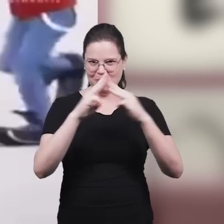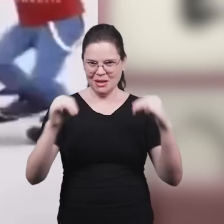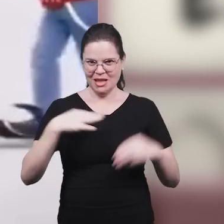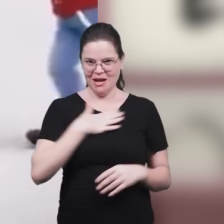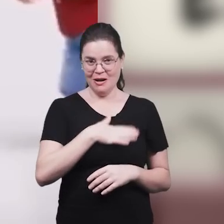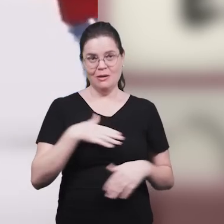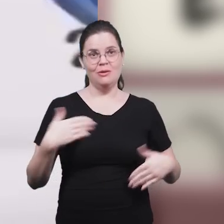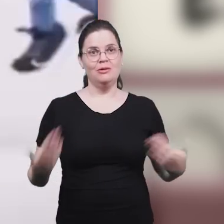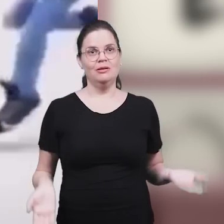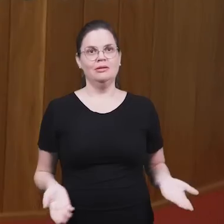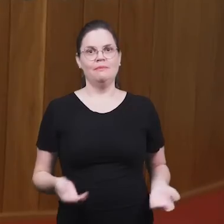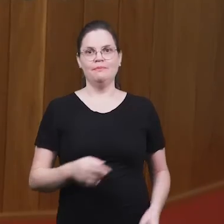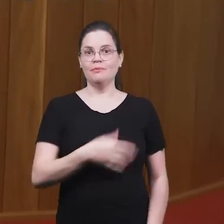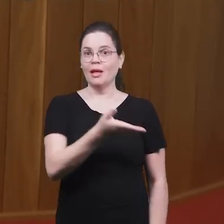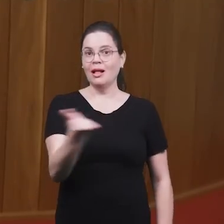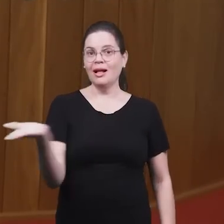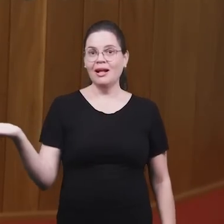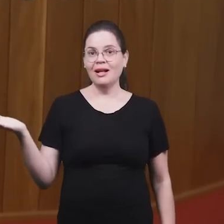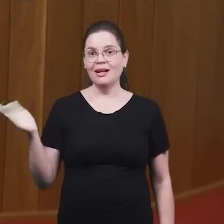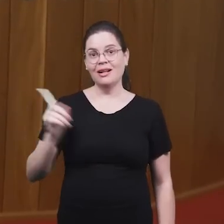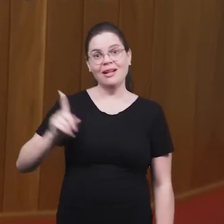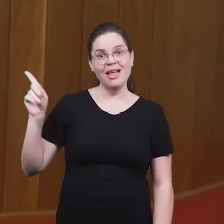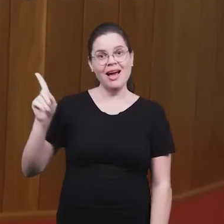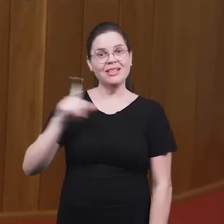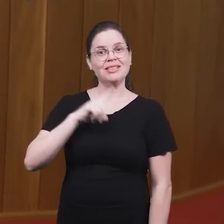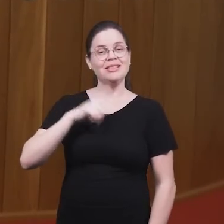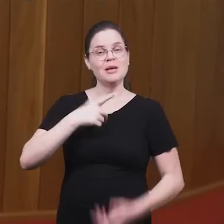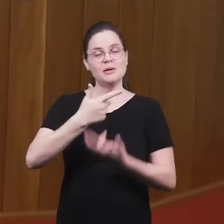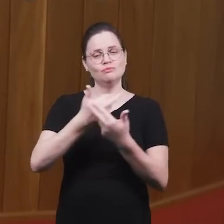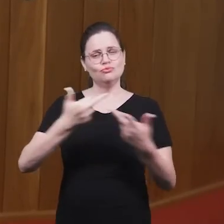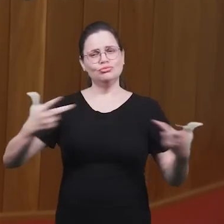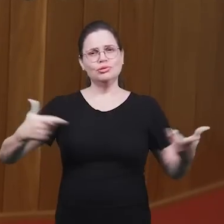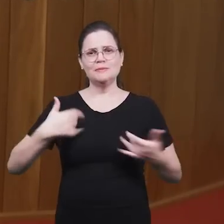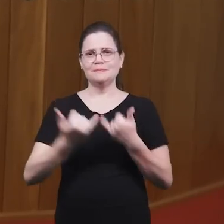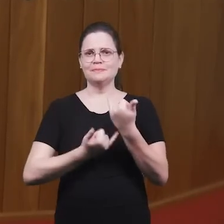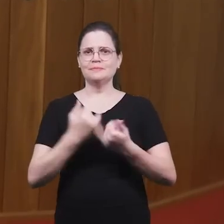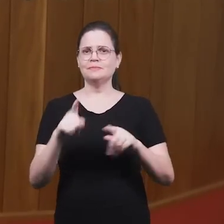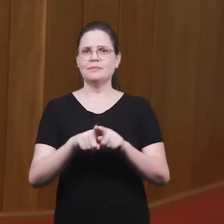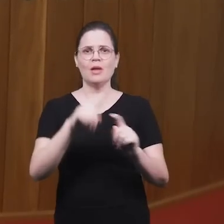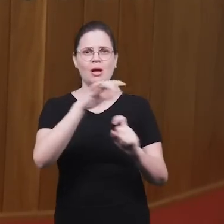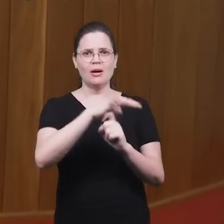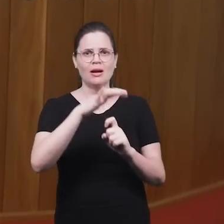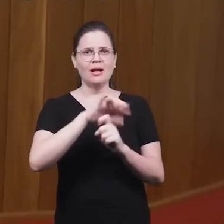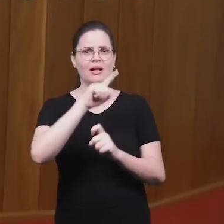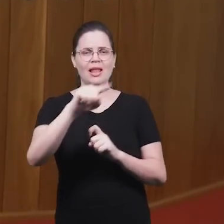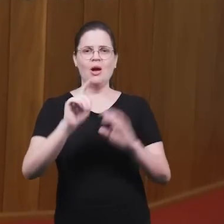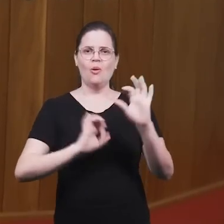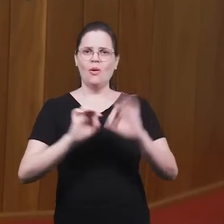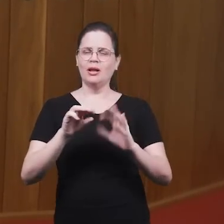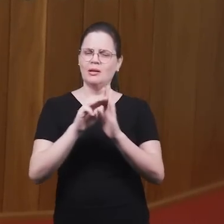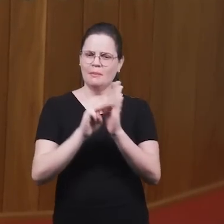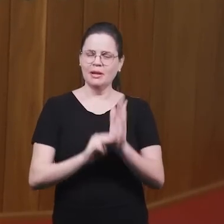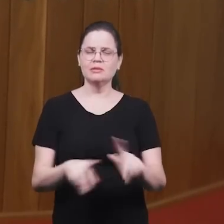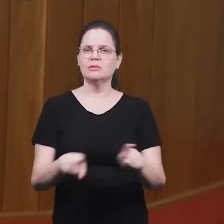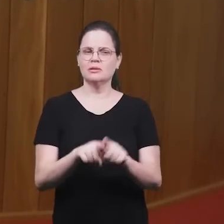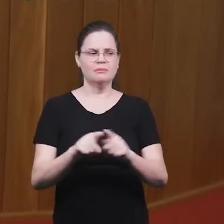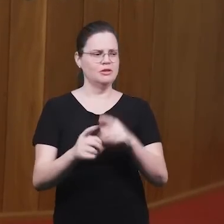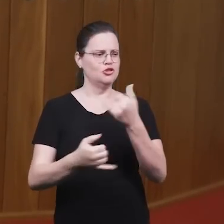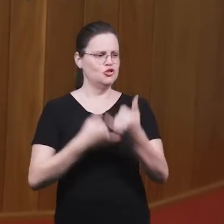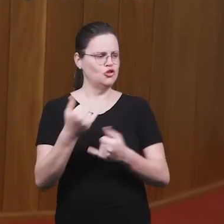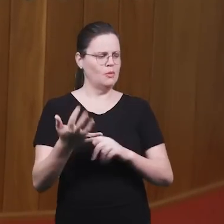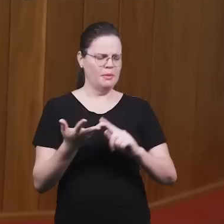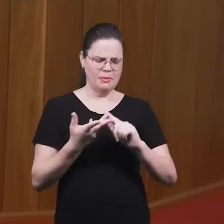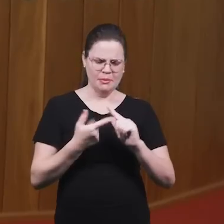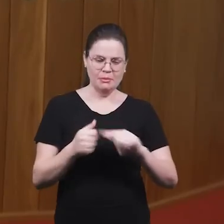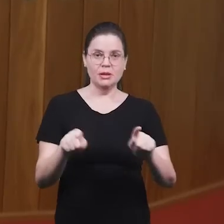brincar? Ali, a gente tem tantas brincadeiras. Lá no estande de organização e método tem vários jogos.